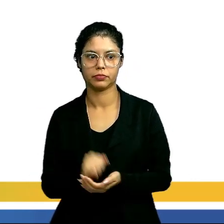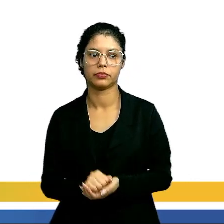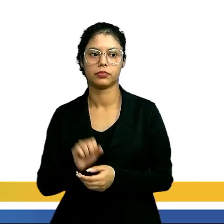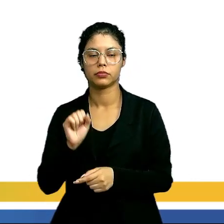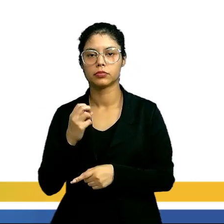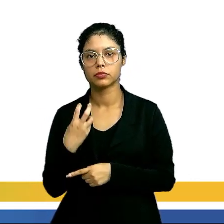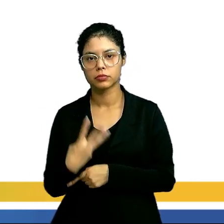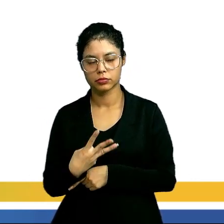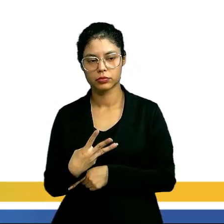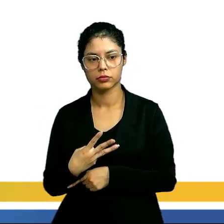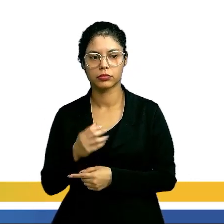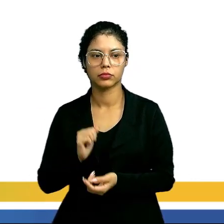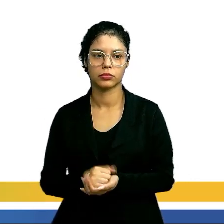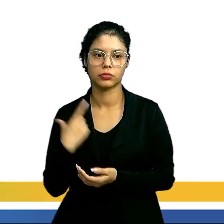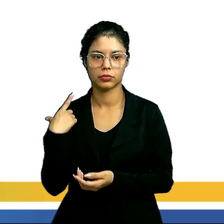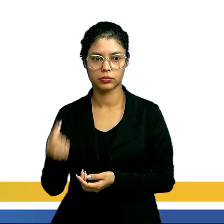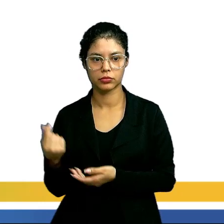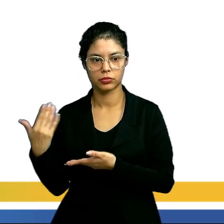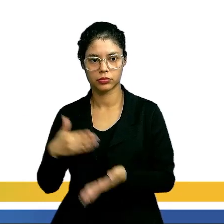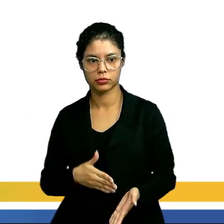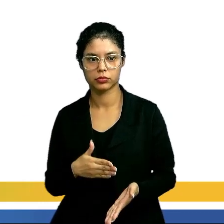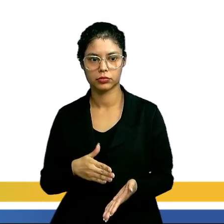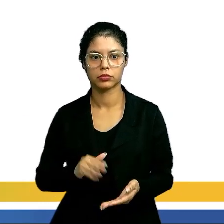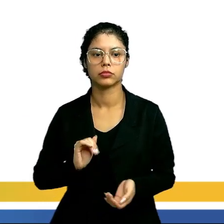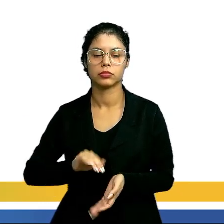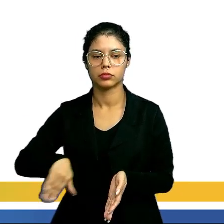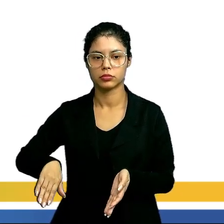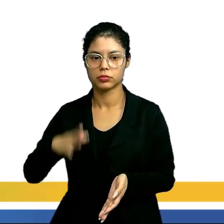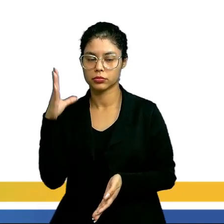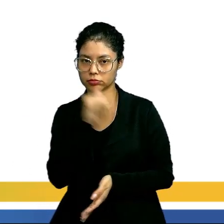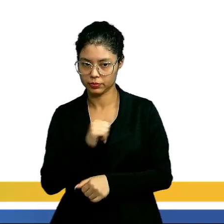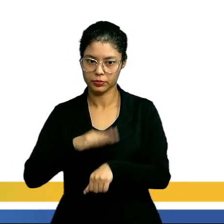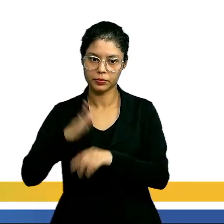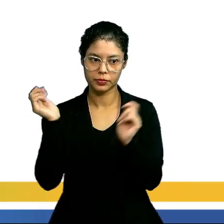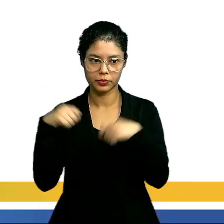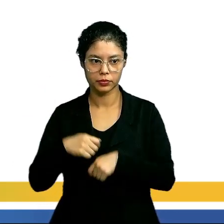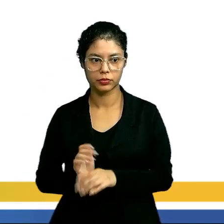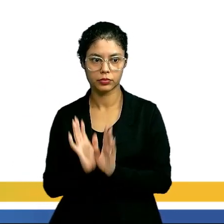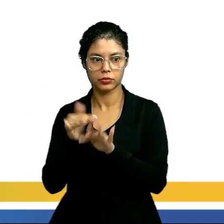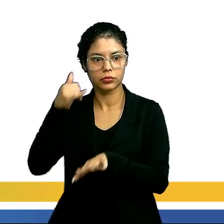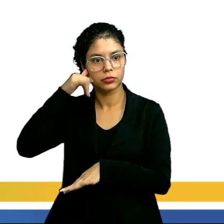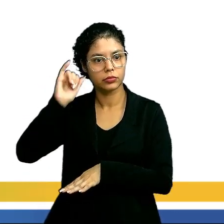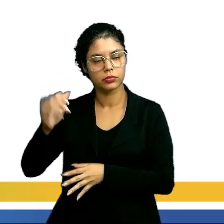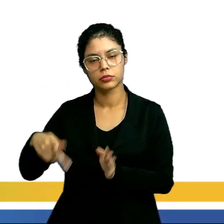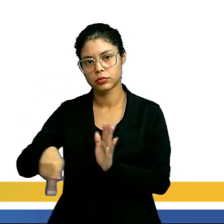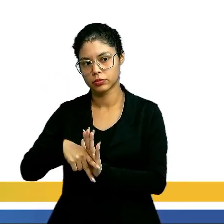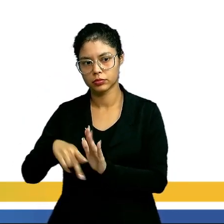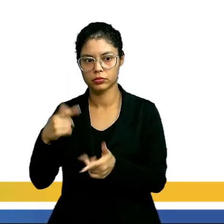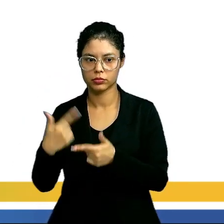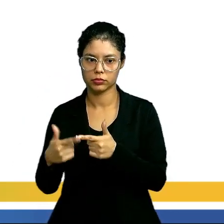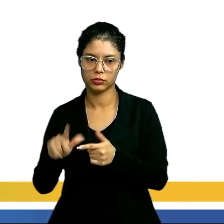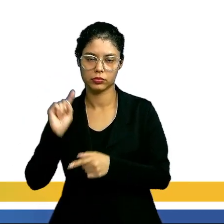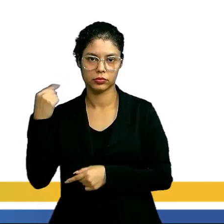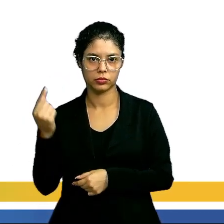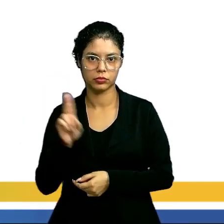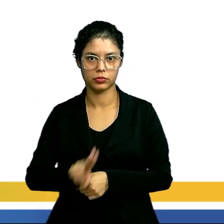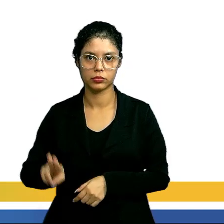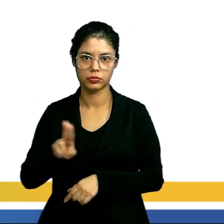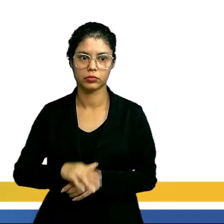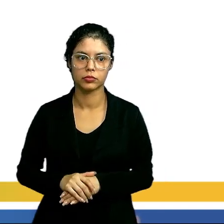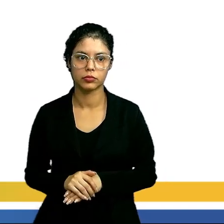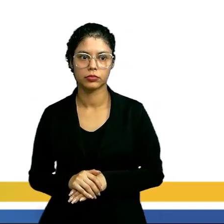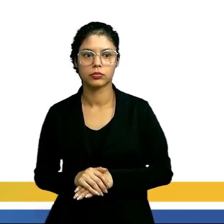desequilíbrio. E a nossa terceira regra é sair da área de chegada na piscina o mais rápido possível, a fim de evitar acidentes com o próximo